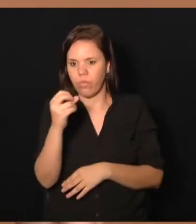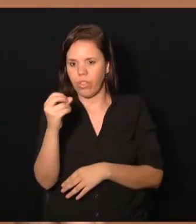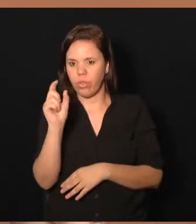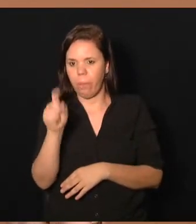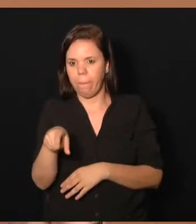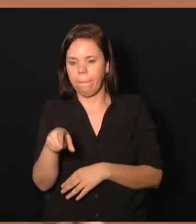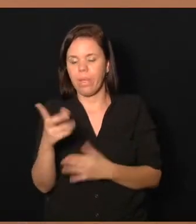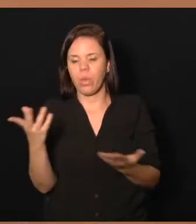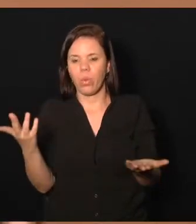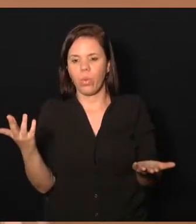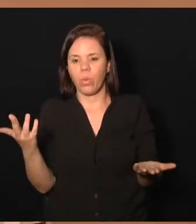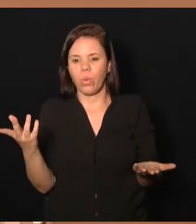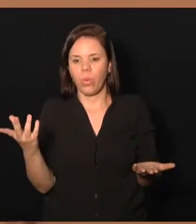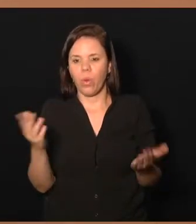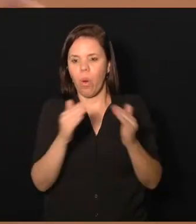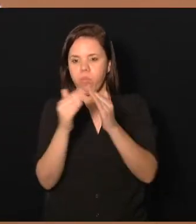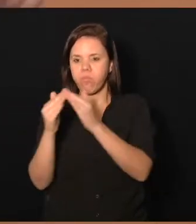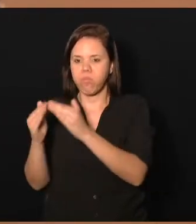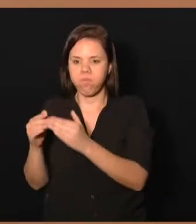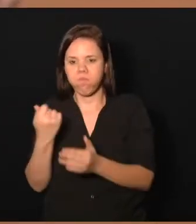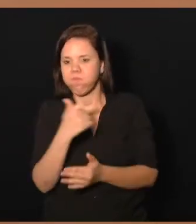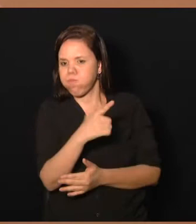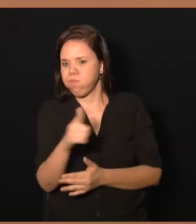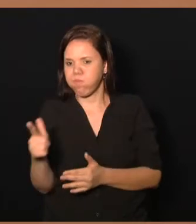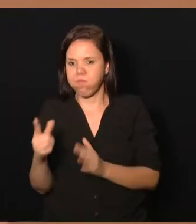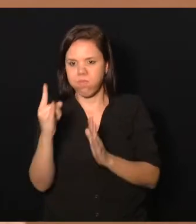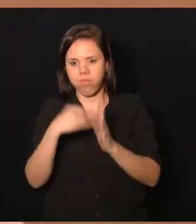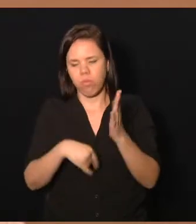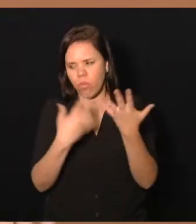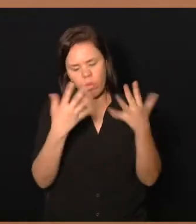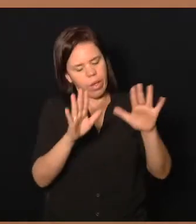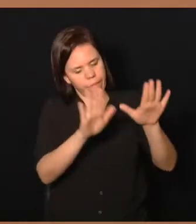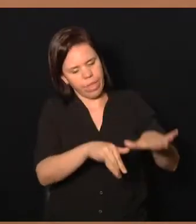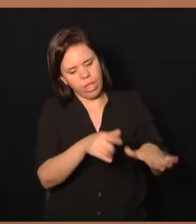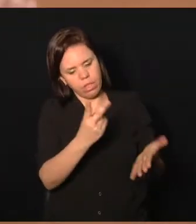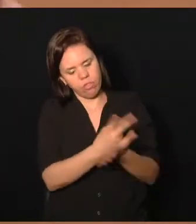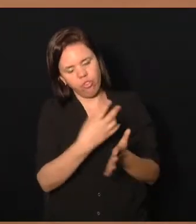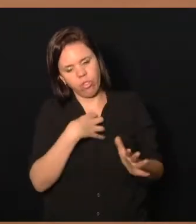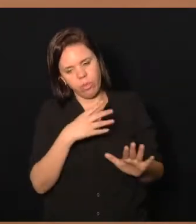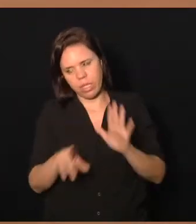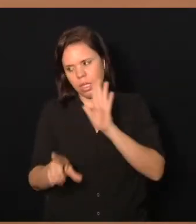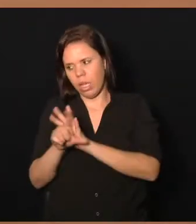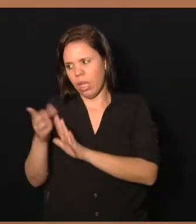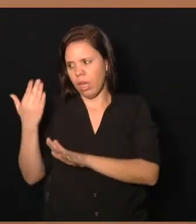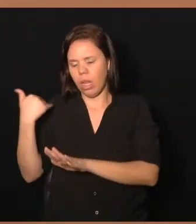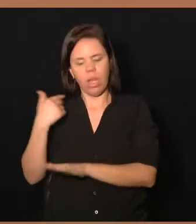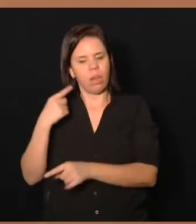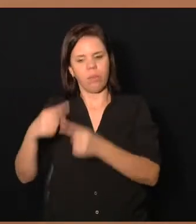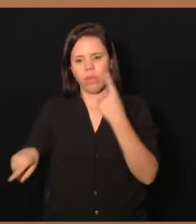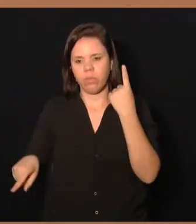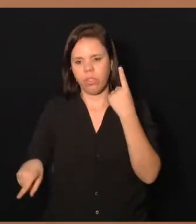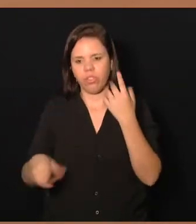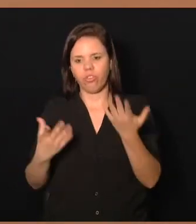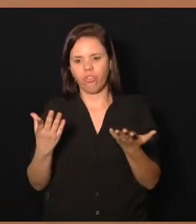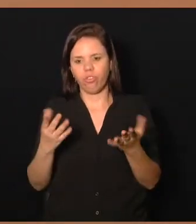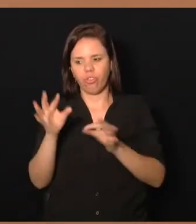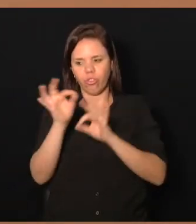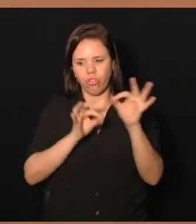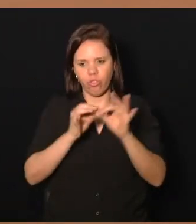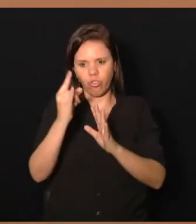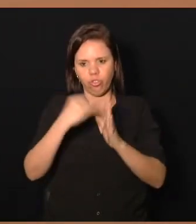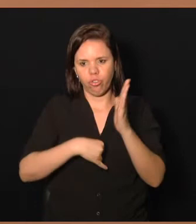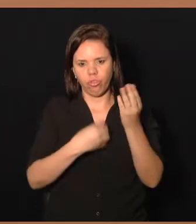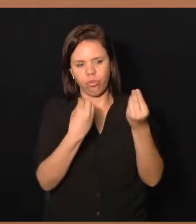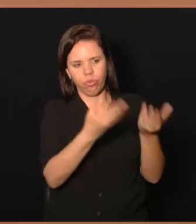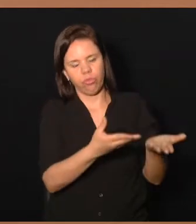em Campinas que estão irregulares, não porque queriam que ficasse, porque a lei não permitia que se regularizasse.